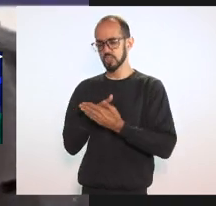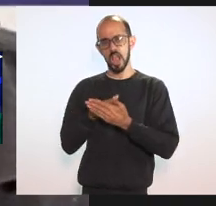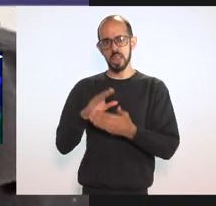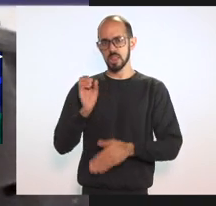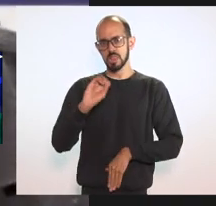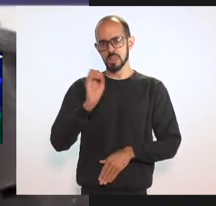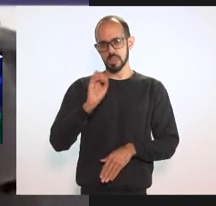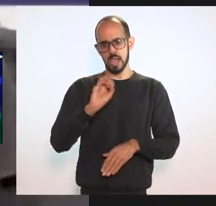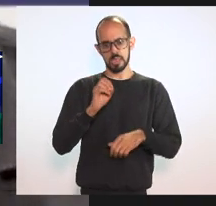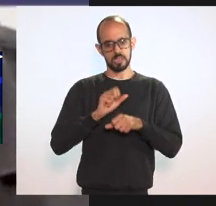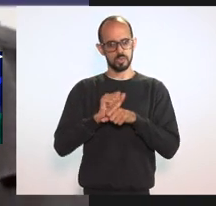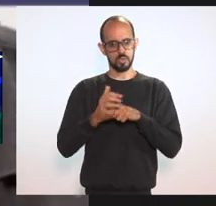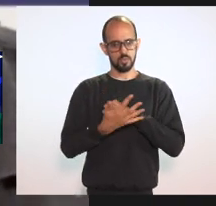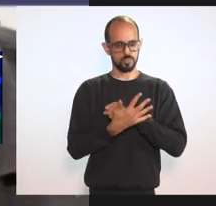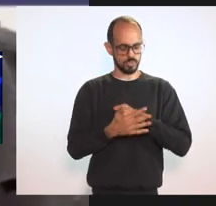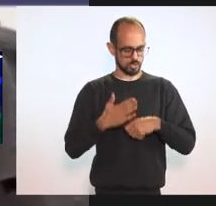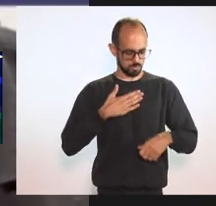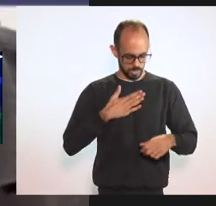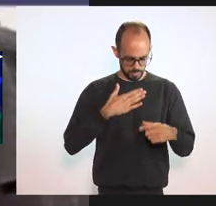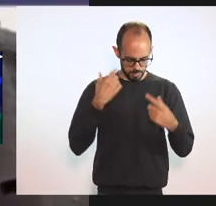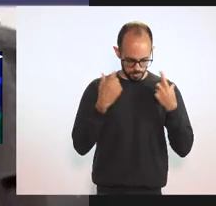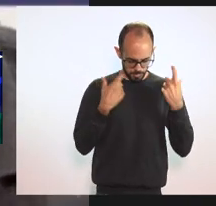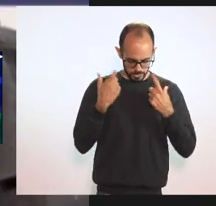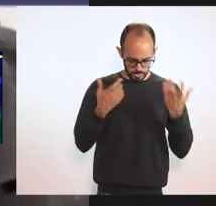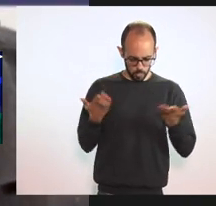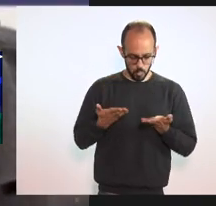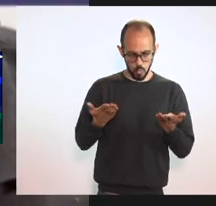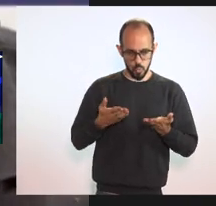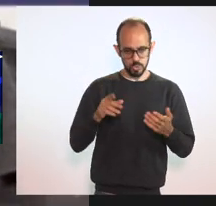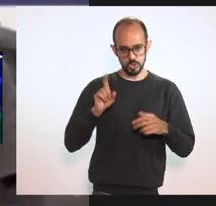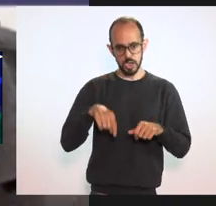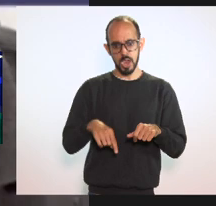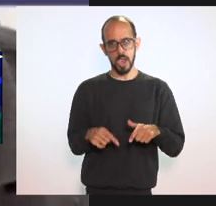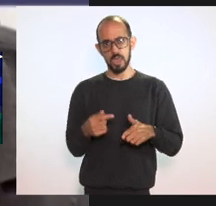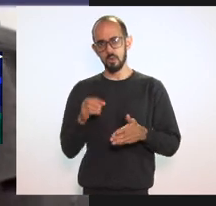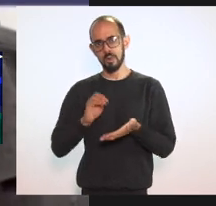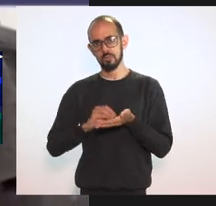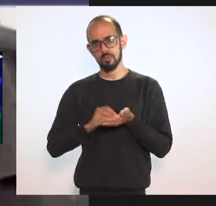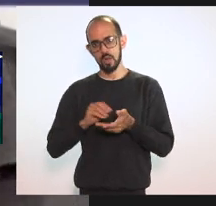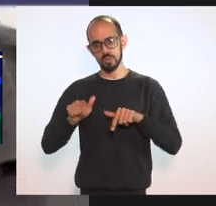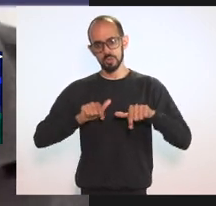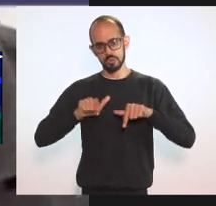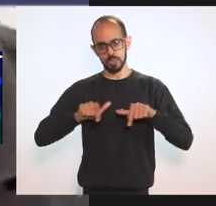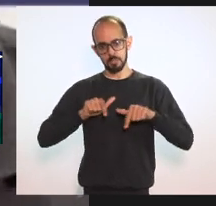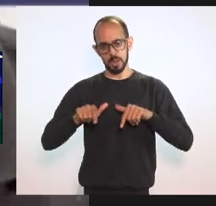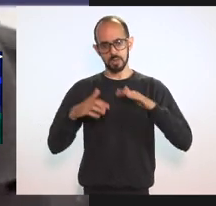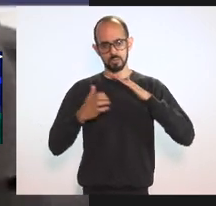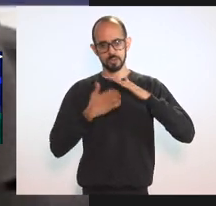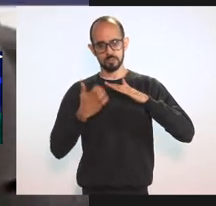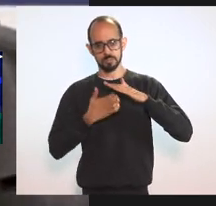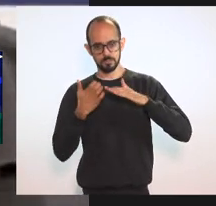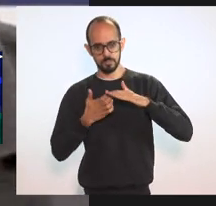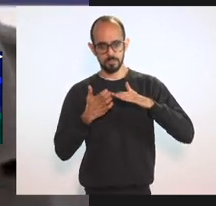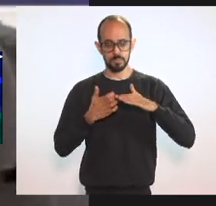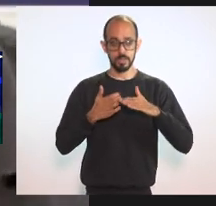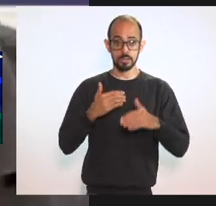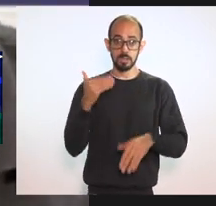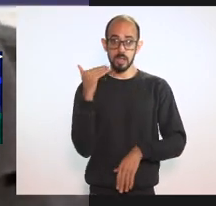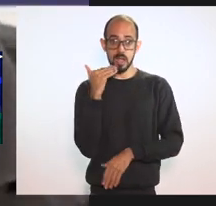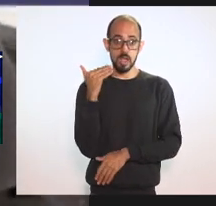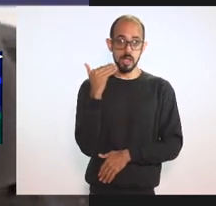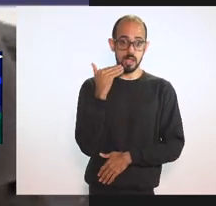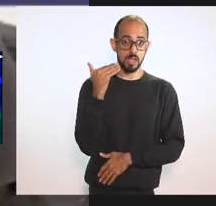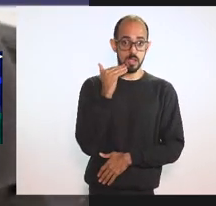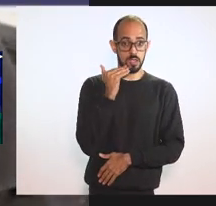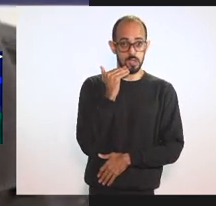questão do convite é a minha preocupação Hoje é com o desemprego é que as empresas que estão capengando hoje as